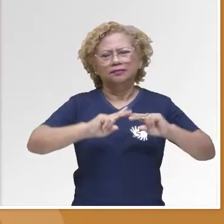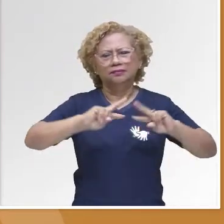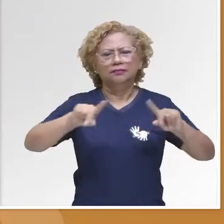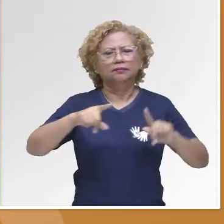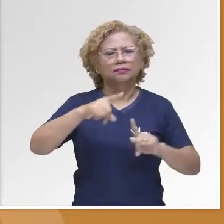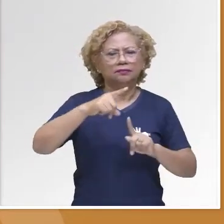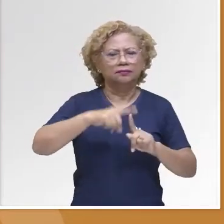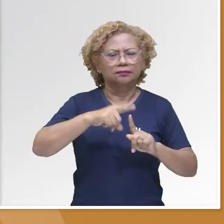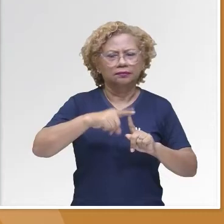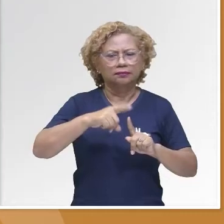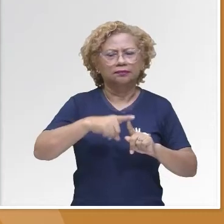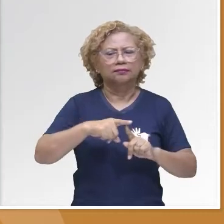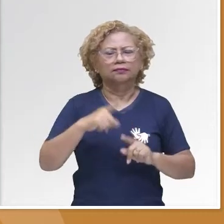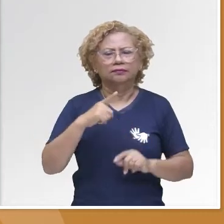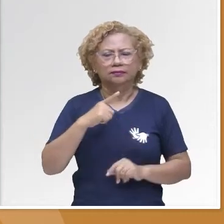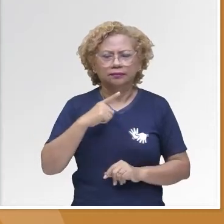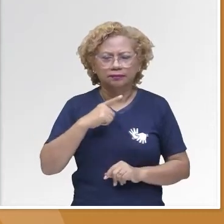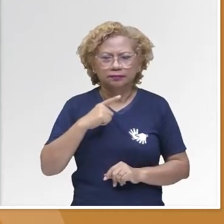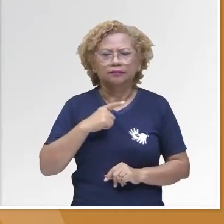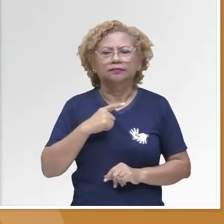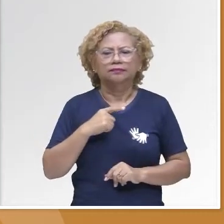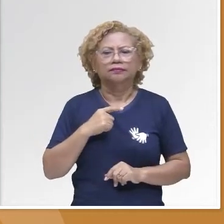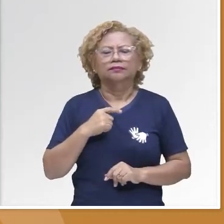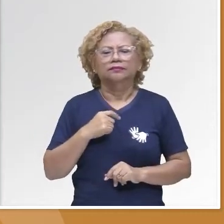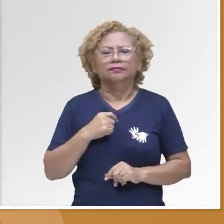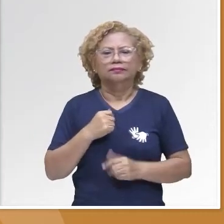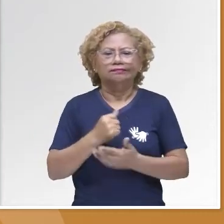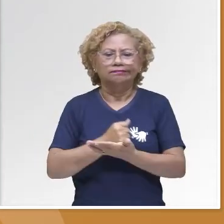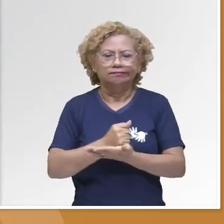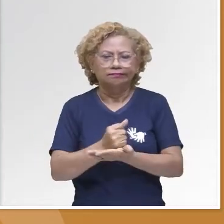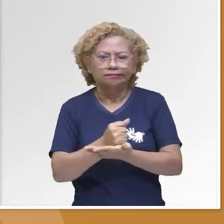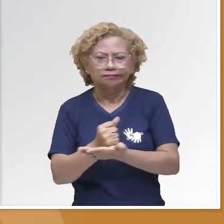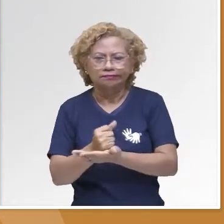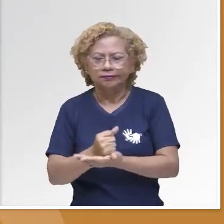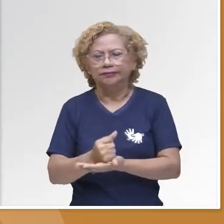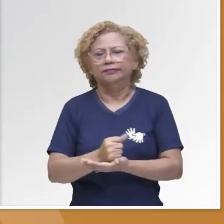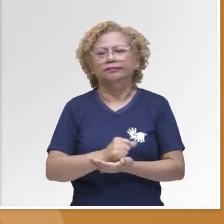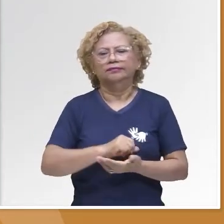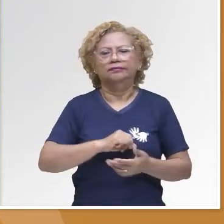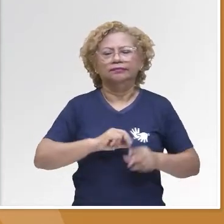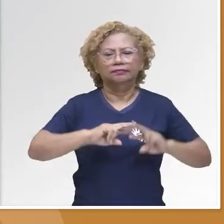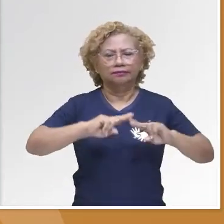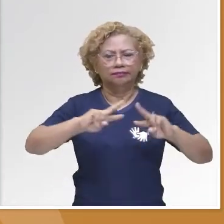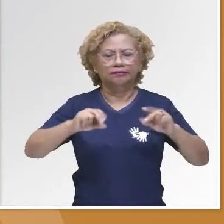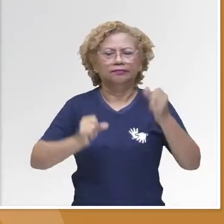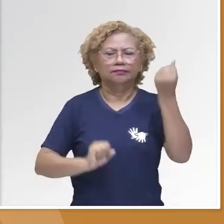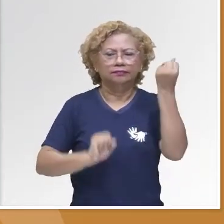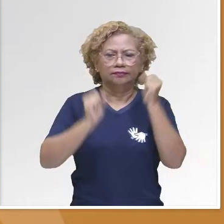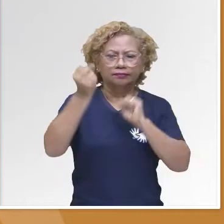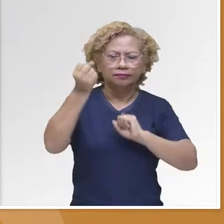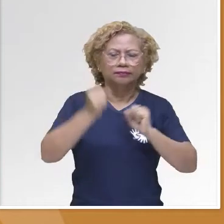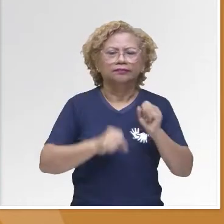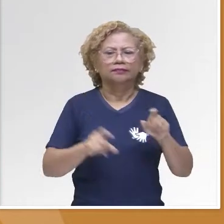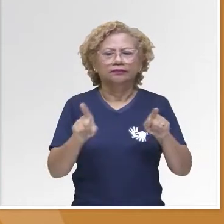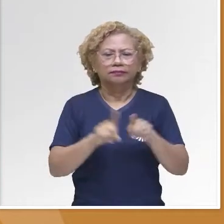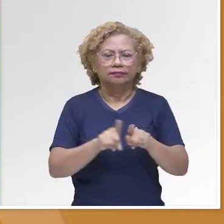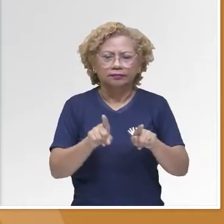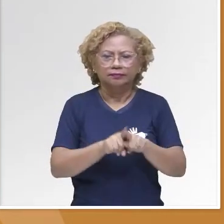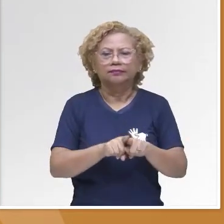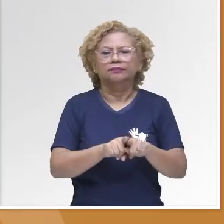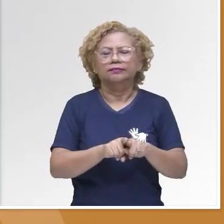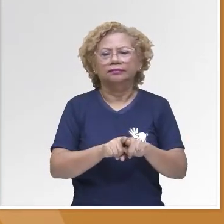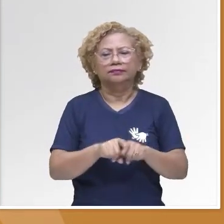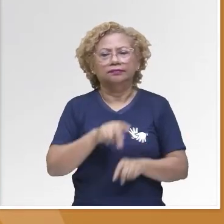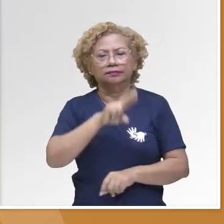tá? De eletrônicos, né? Onde tem de indústrias também de bens de consumo, duráveis e